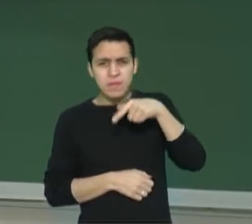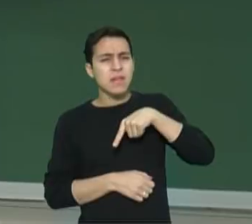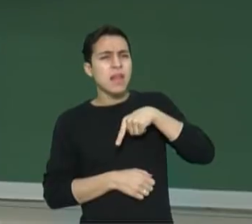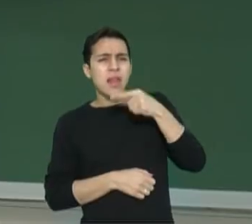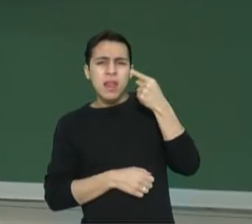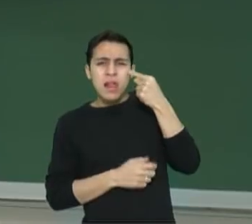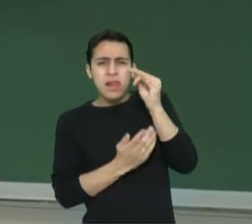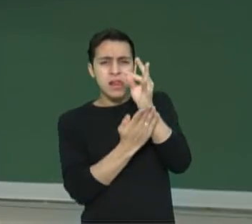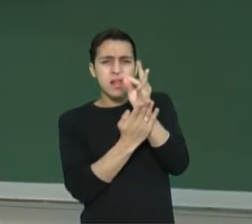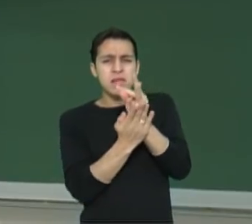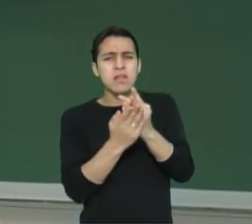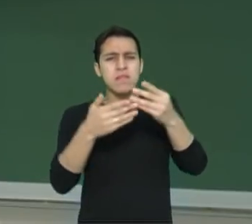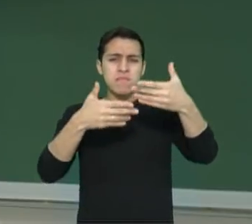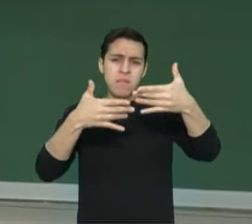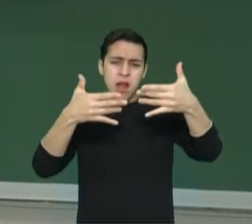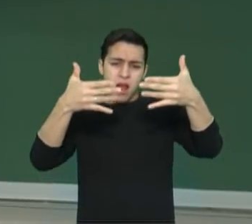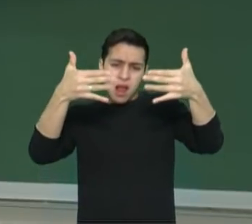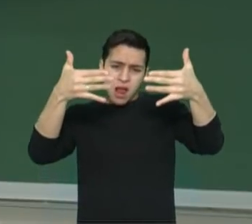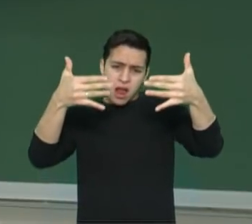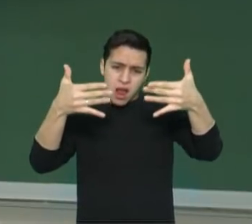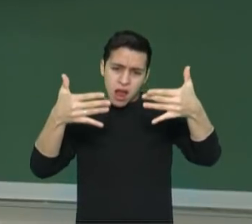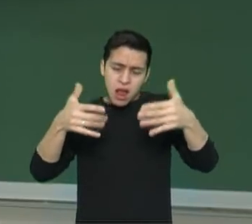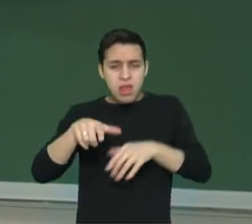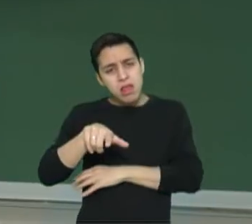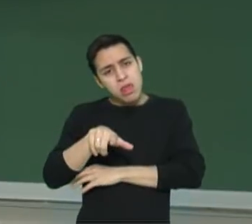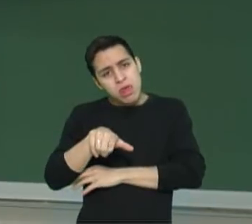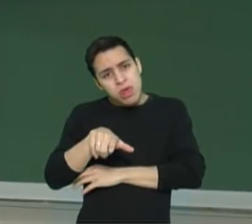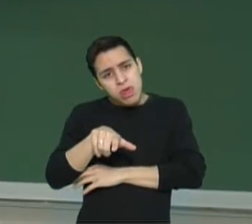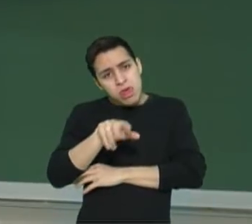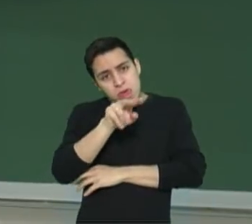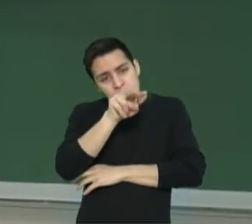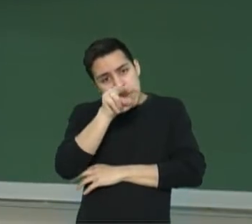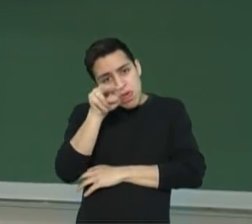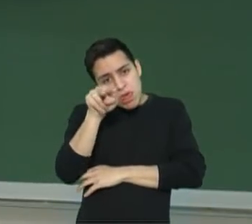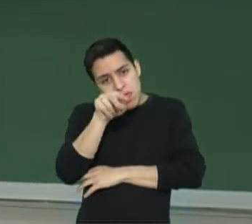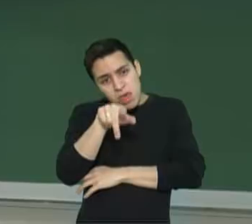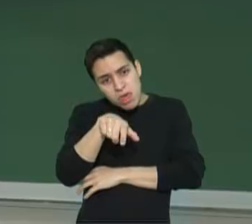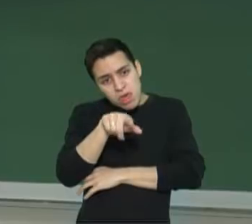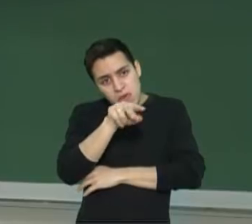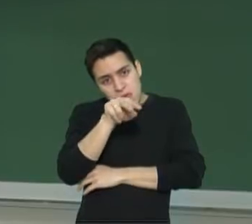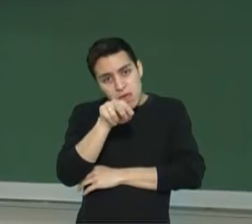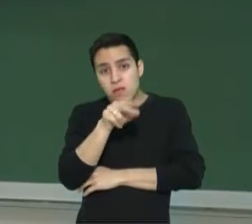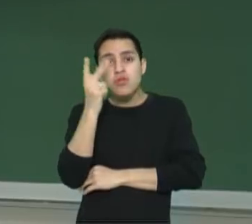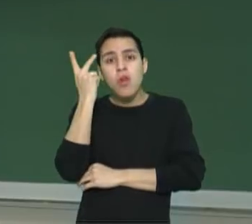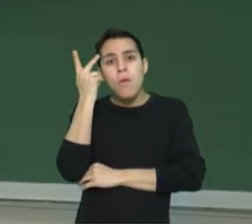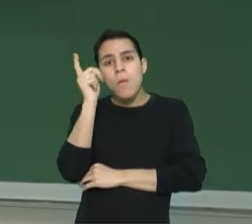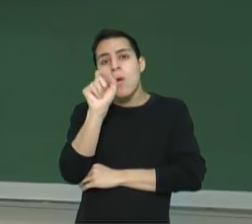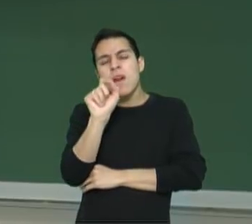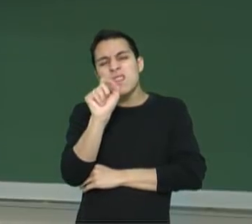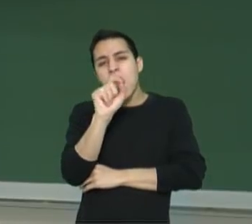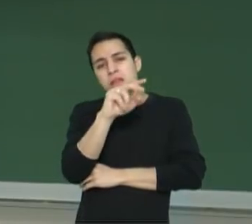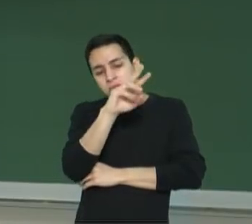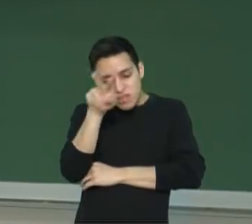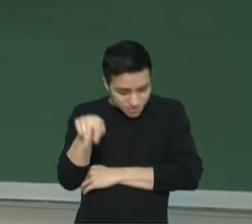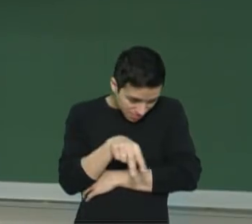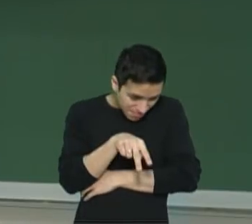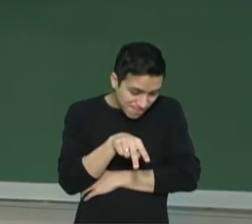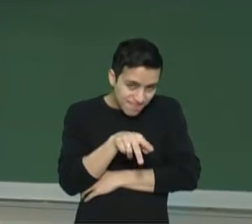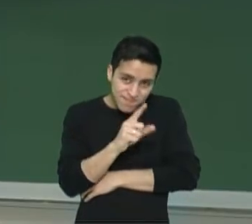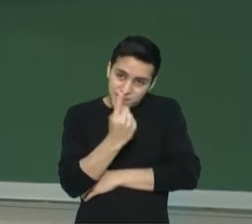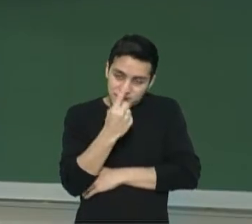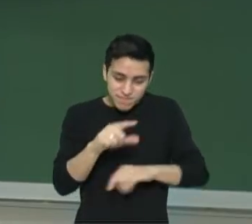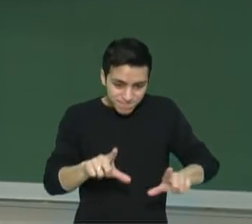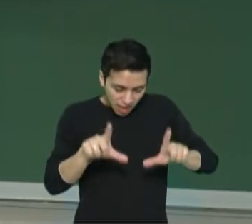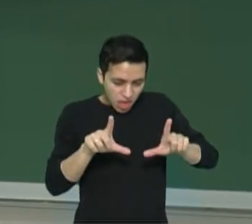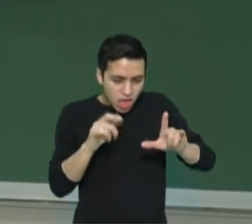e tem o infográfico. Às vezes, é muito comum, tá, o leitor ir primeiro para o infográfico.